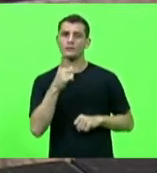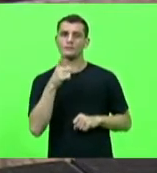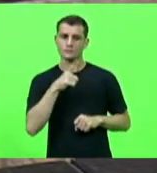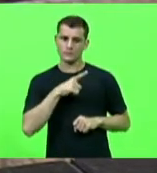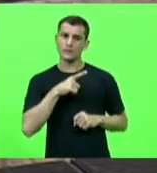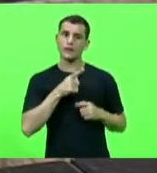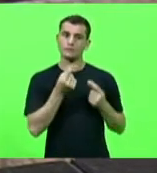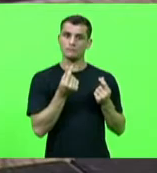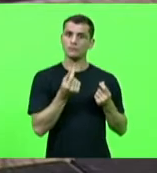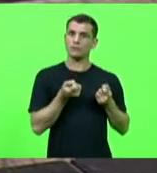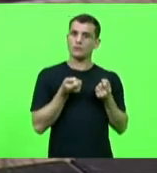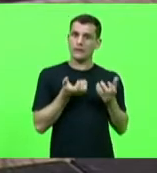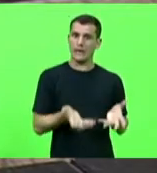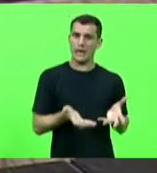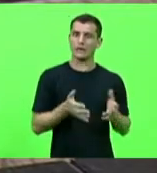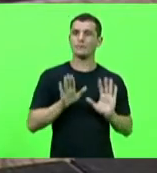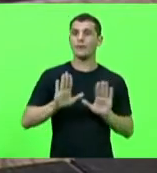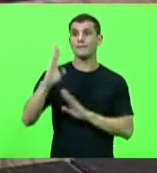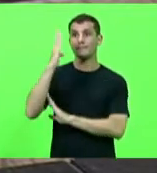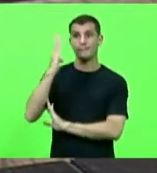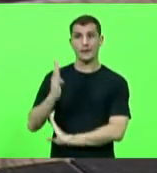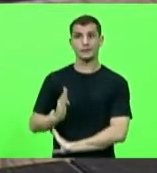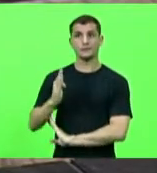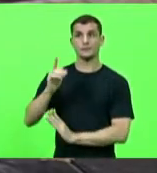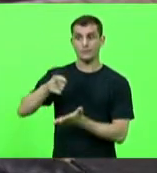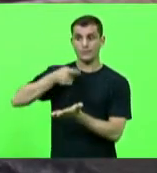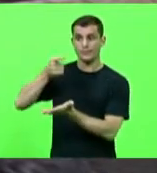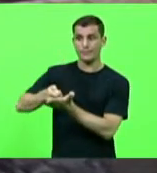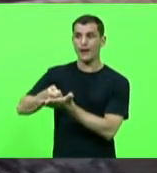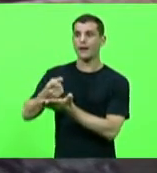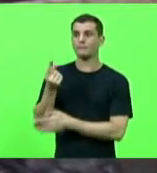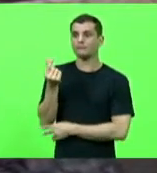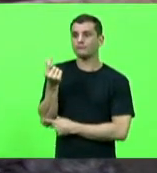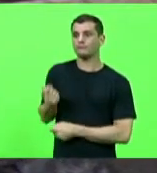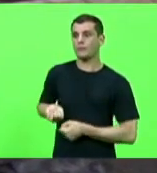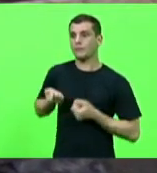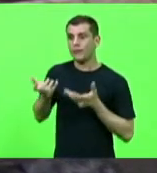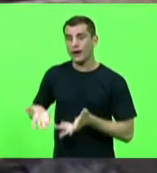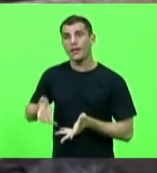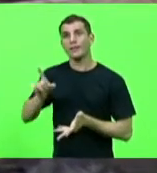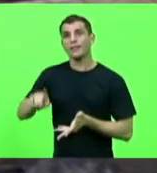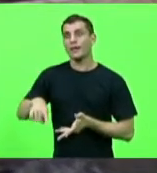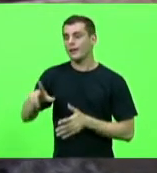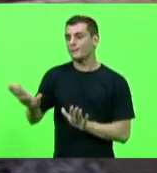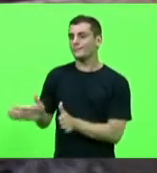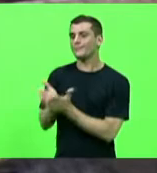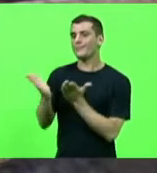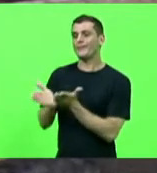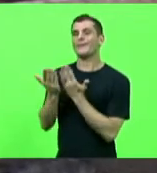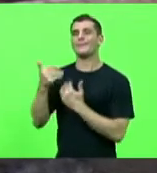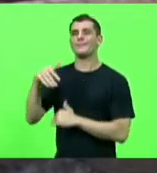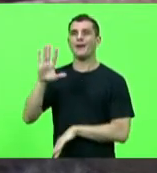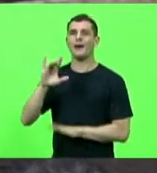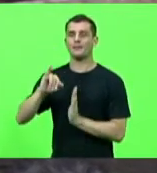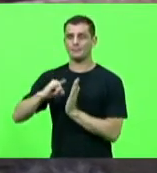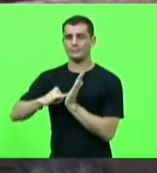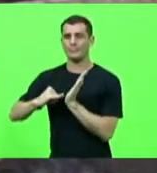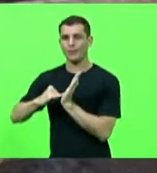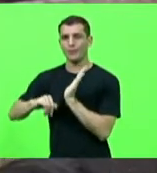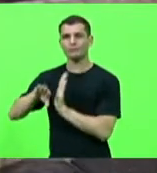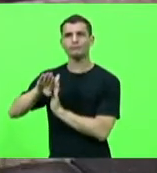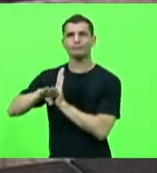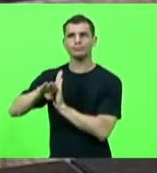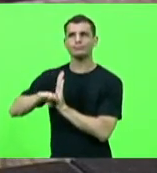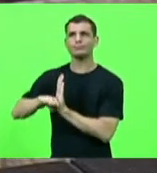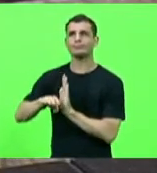no Brasil, quem paga esse custo é o mais pobre, são os mais humildes. Ou seja,